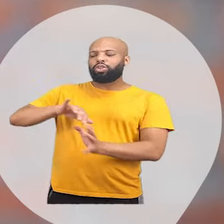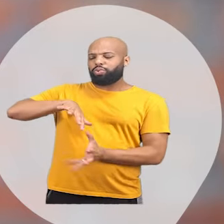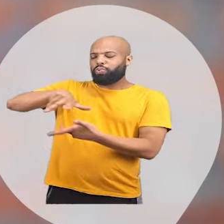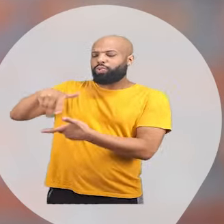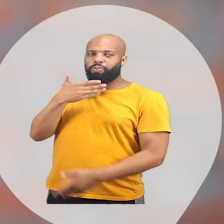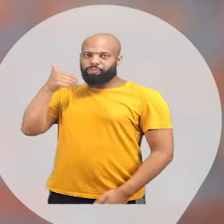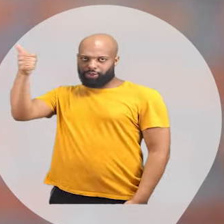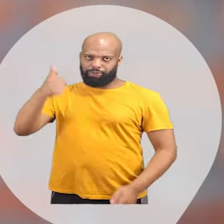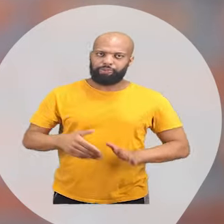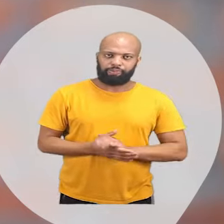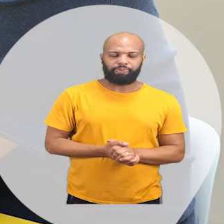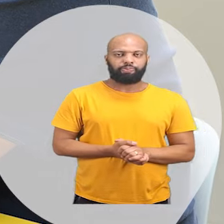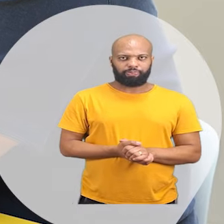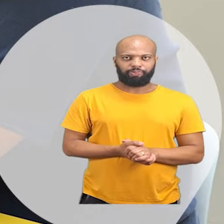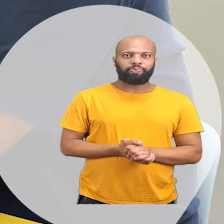Um Mundo Melhor